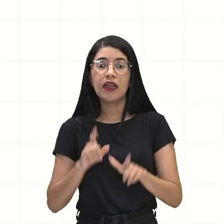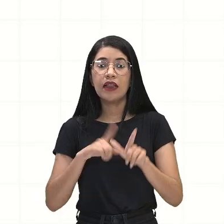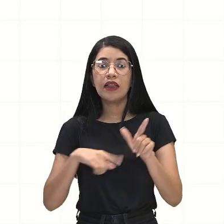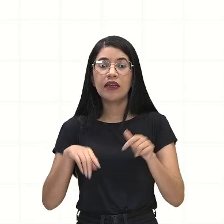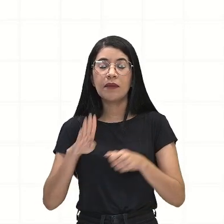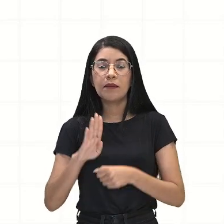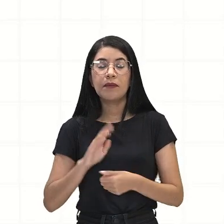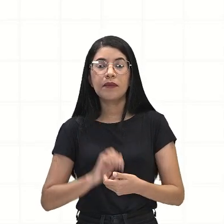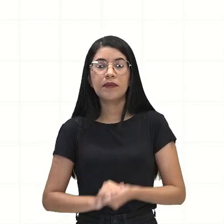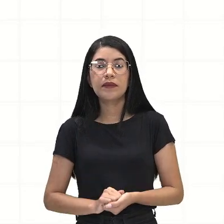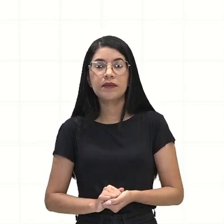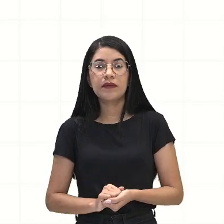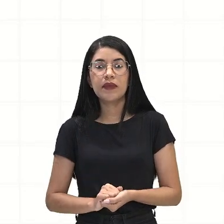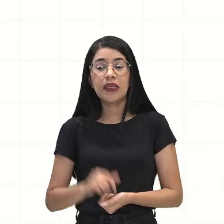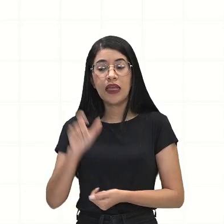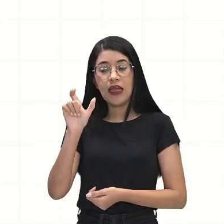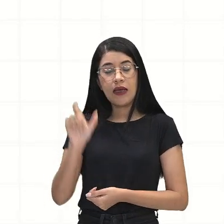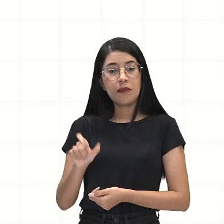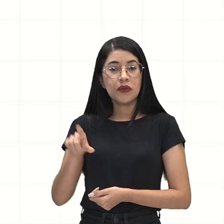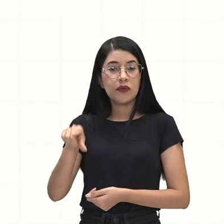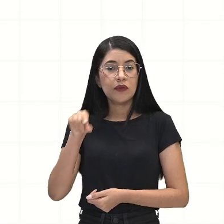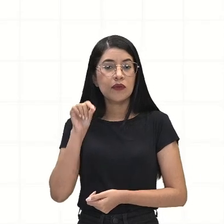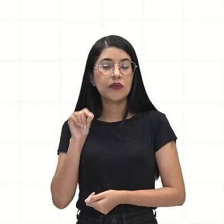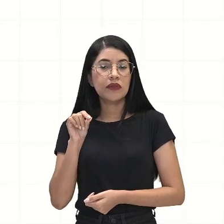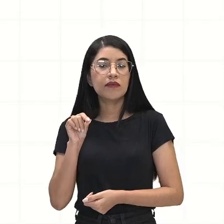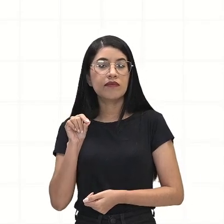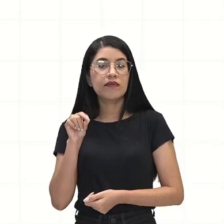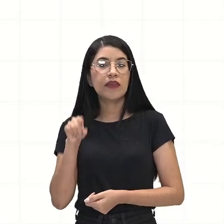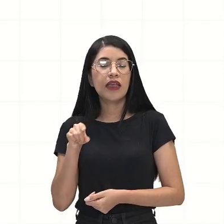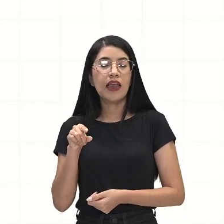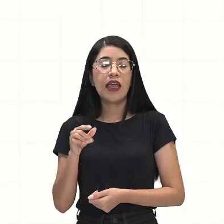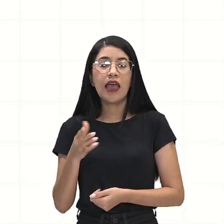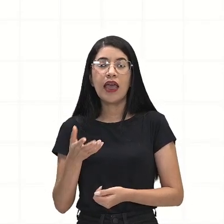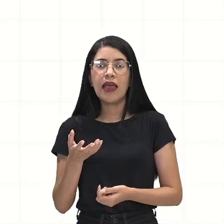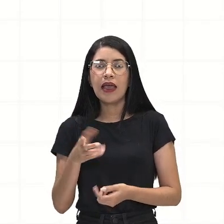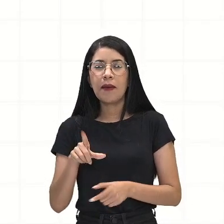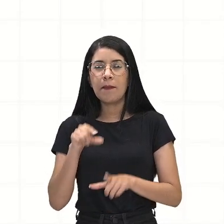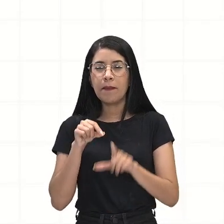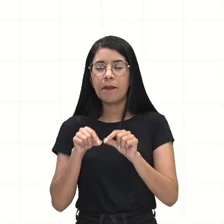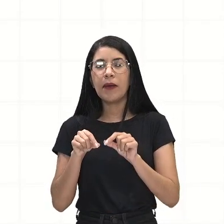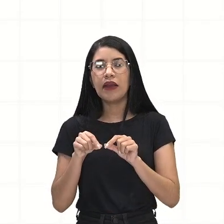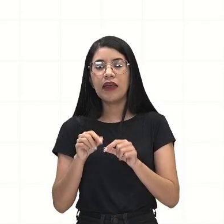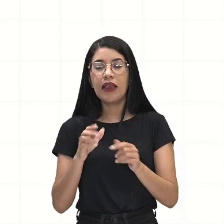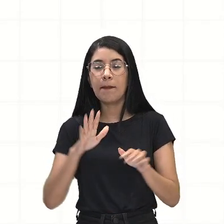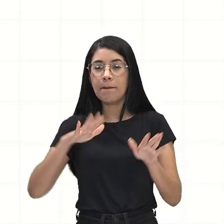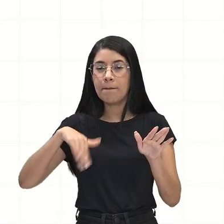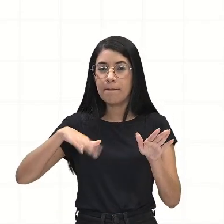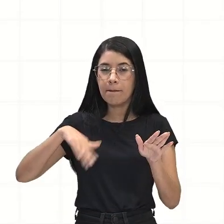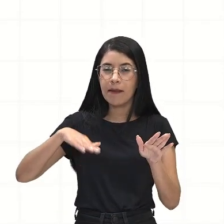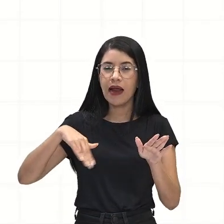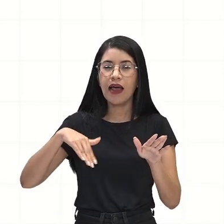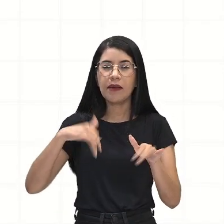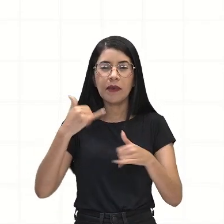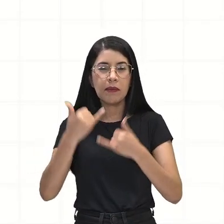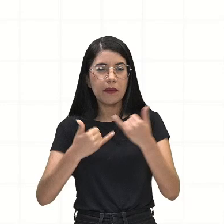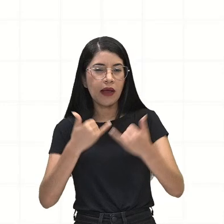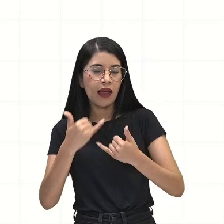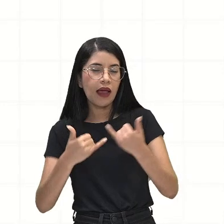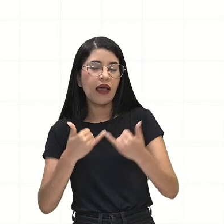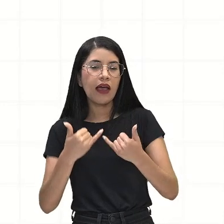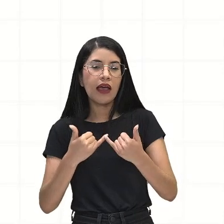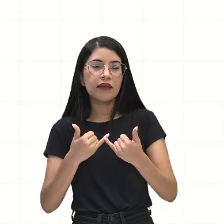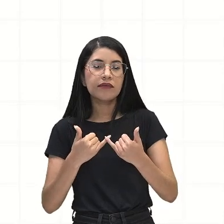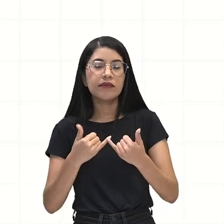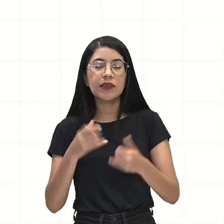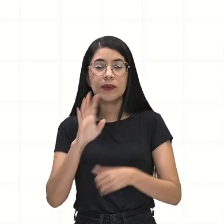seguinte: se a pessoa escolhida prefere a praia como atividade de lazer, Então, eu vou olhar